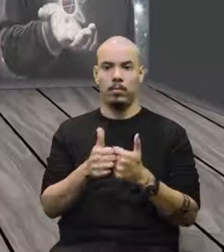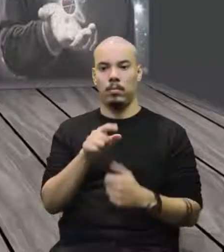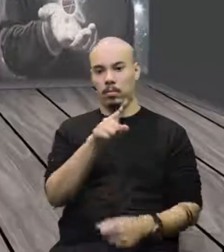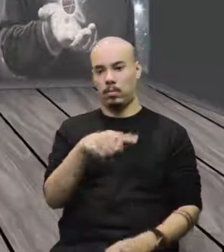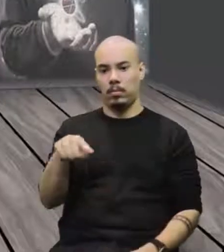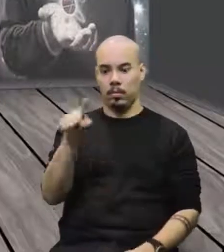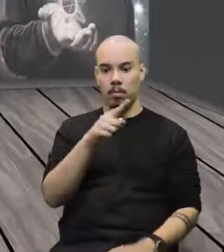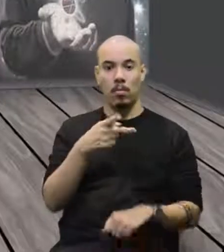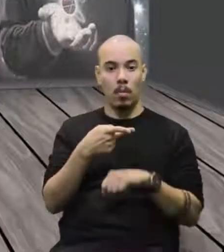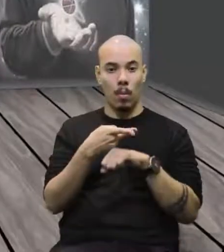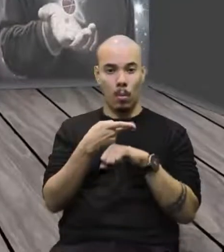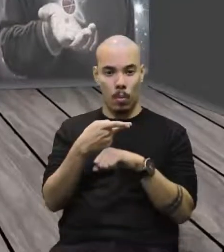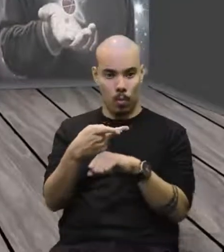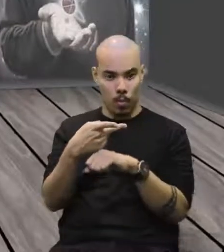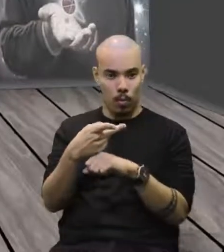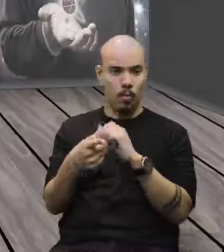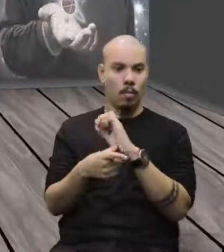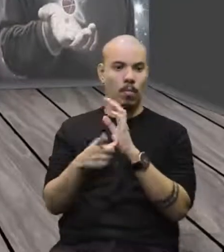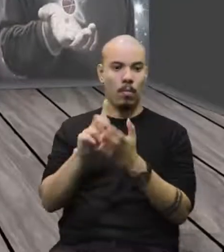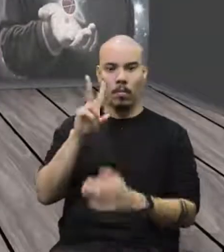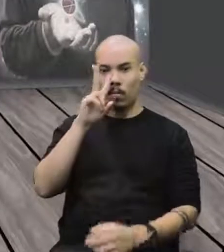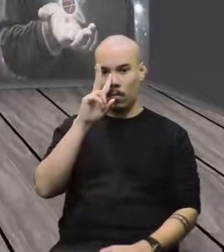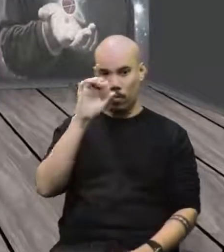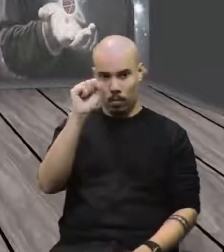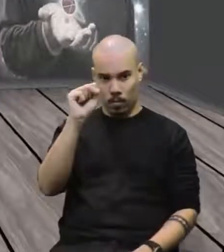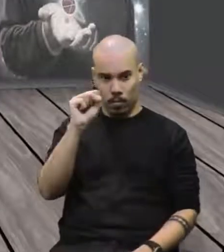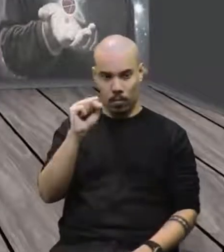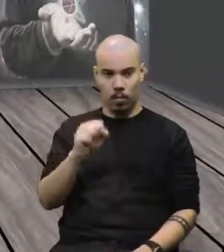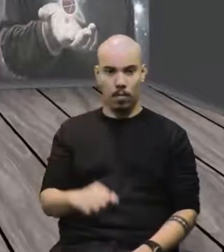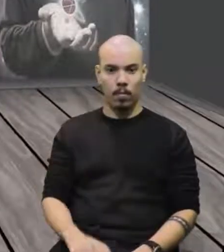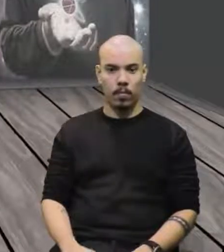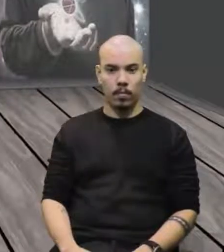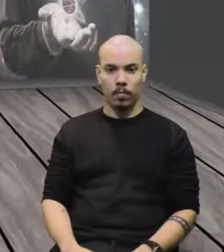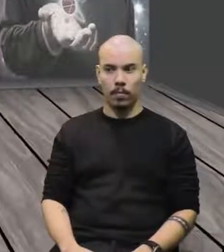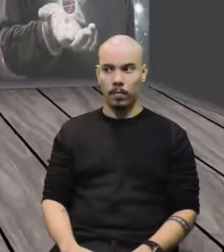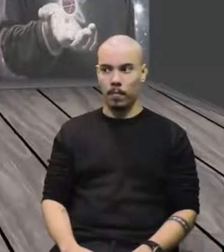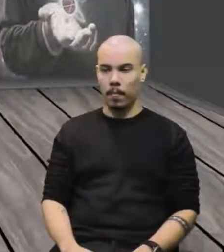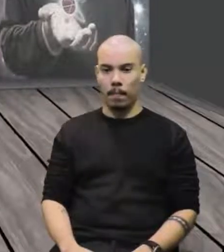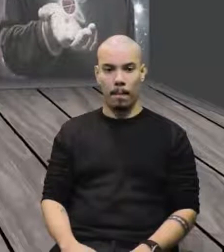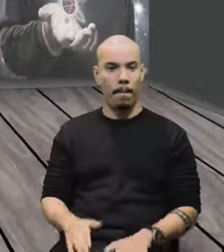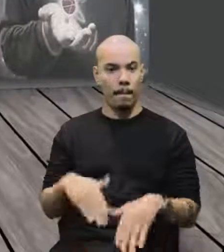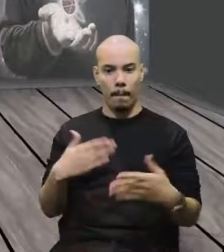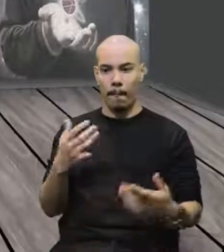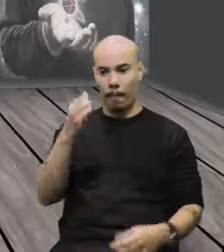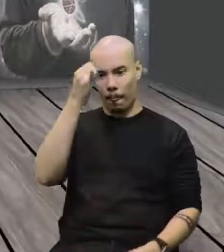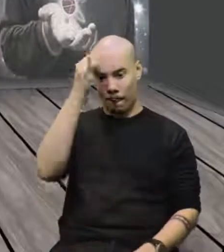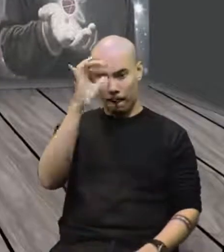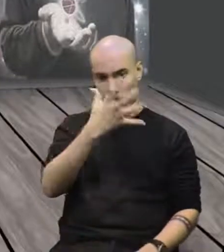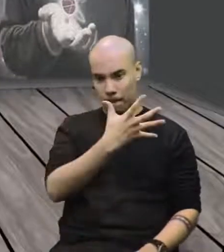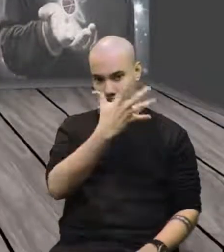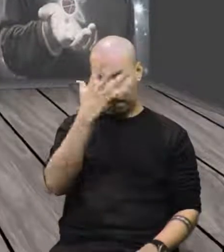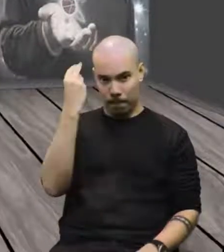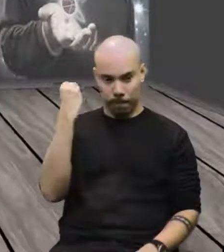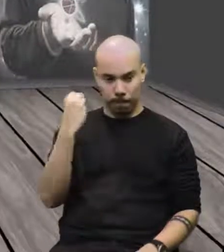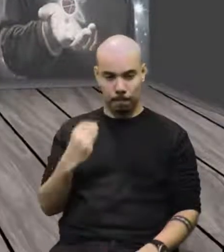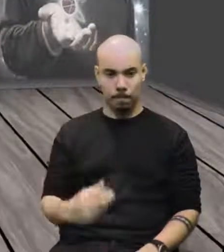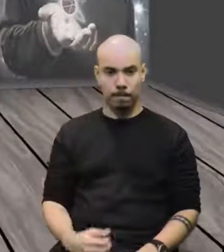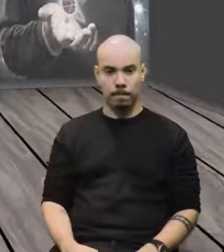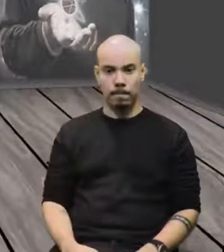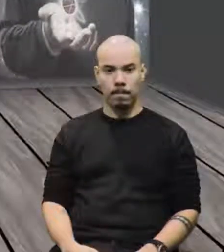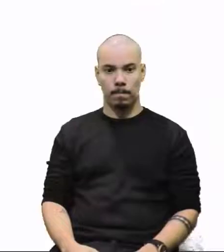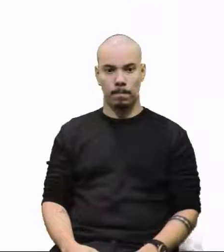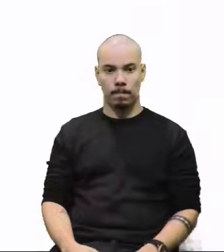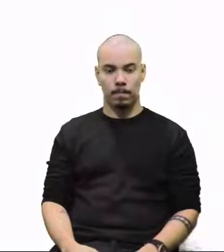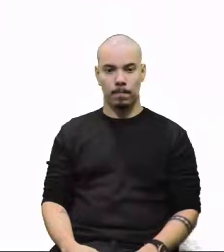está procurando a força magnética, tá? Então, não vamos esquecer disso. Isso. Vamos voltar lá, então? Só lembrando aí